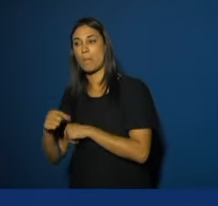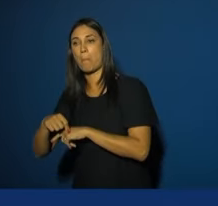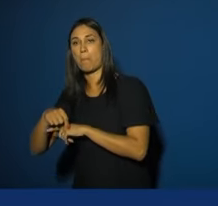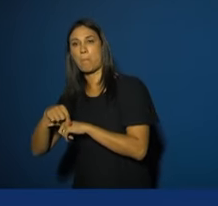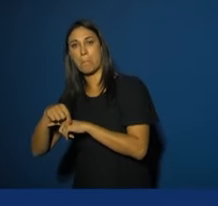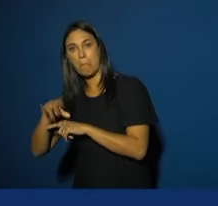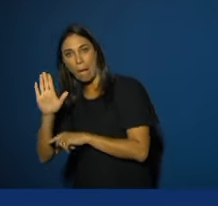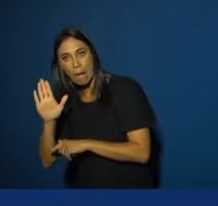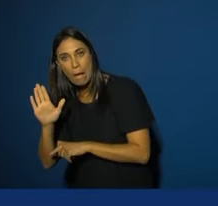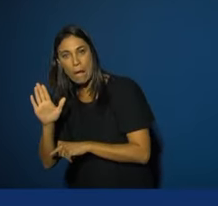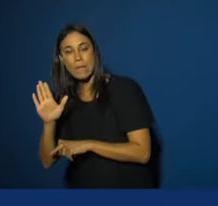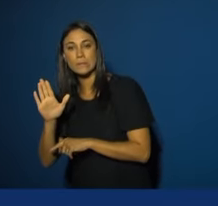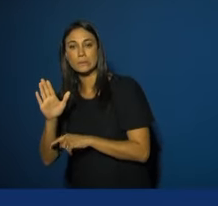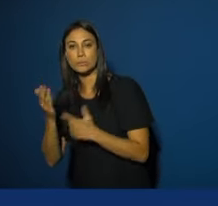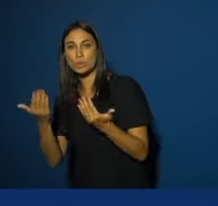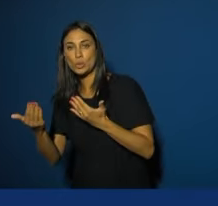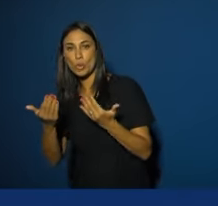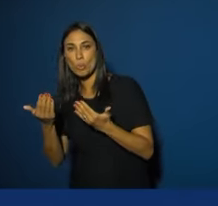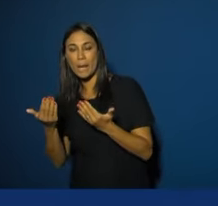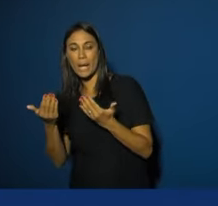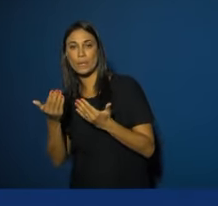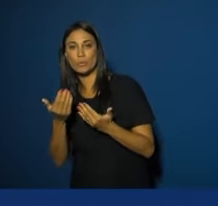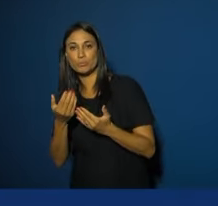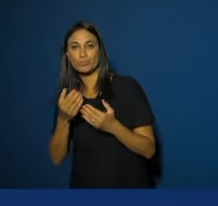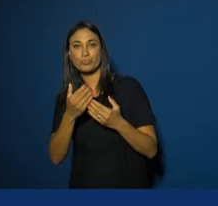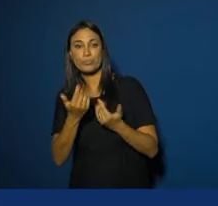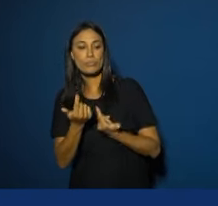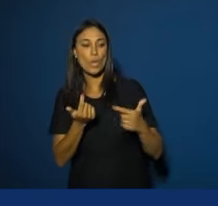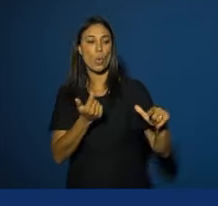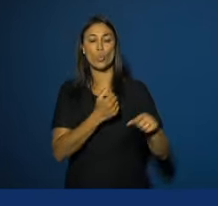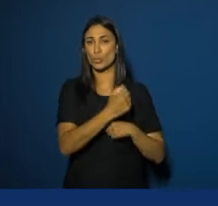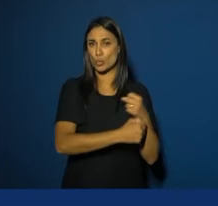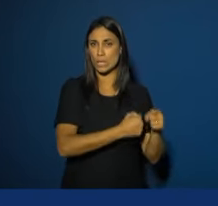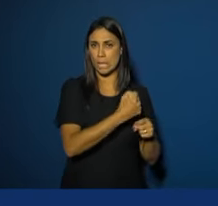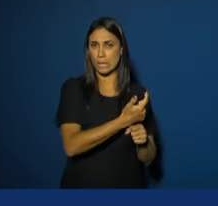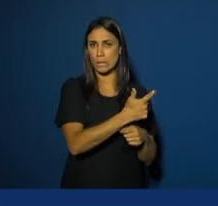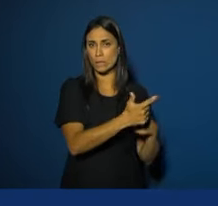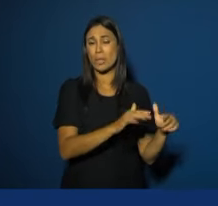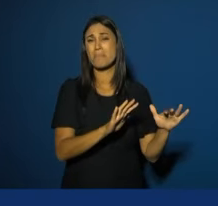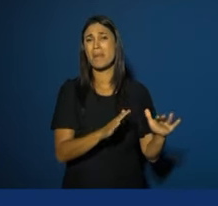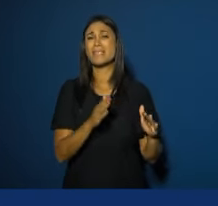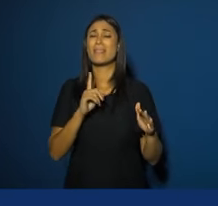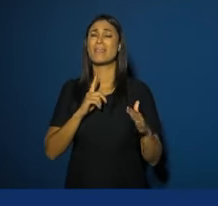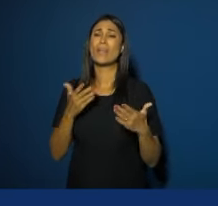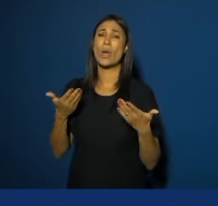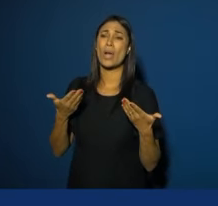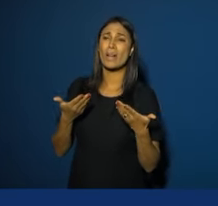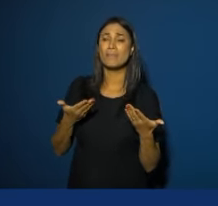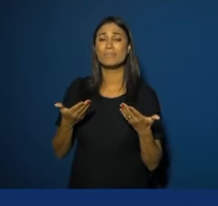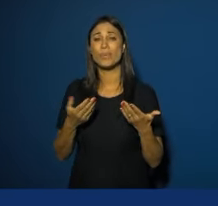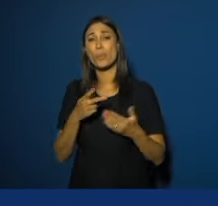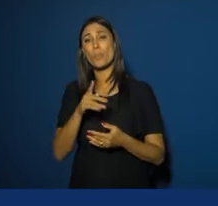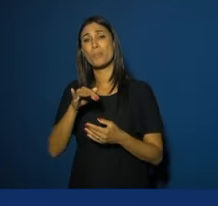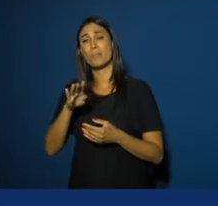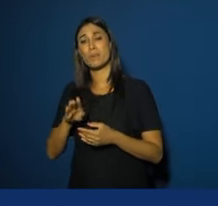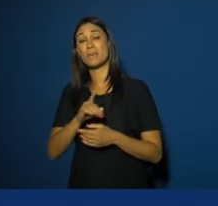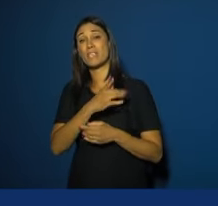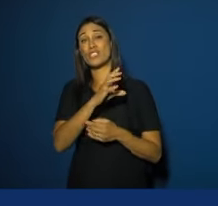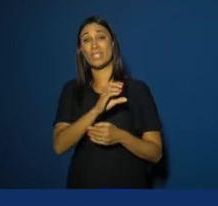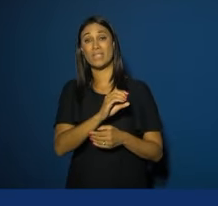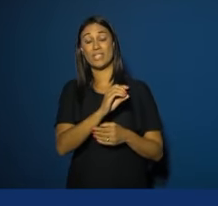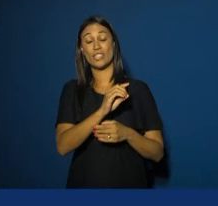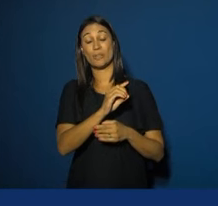talvez relativamente do que naquele tempo só que eh enfrentando um PIB que pulou de